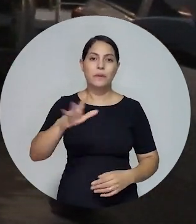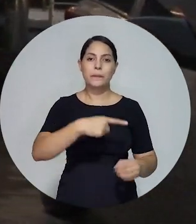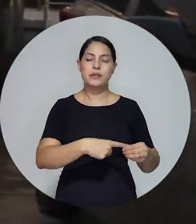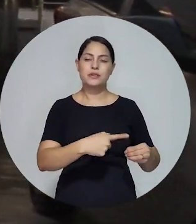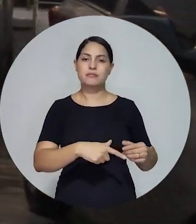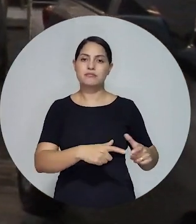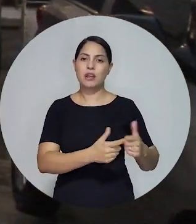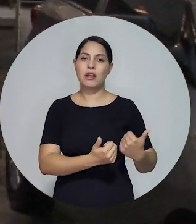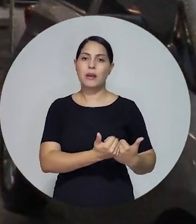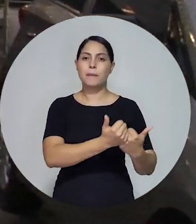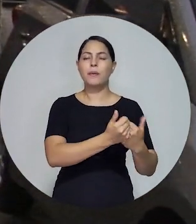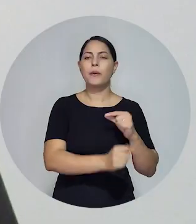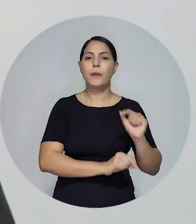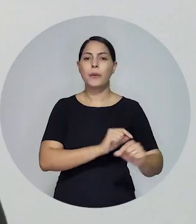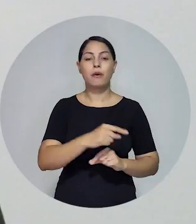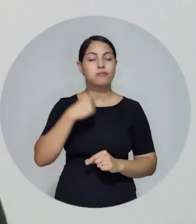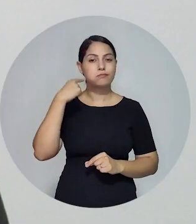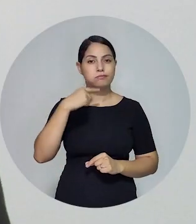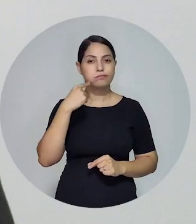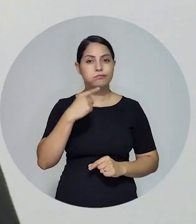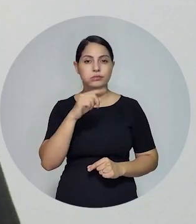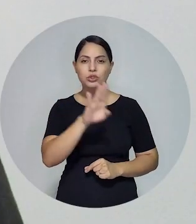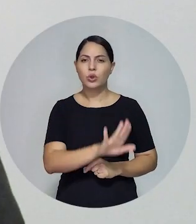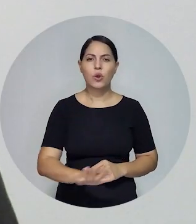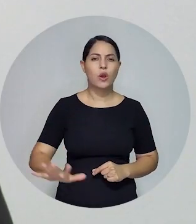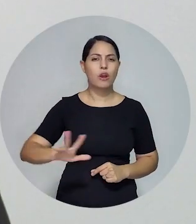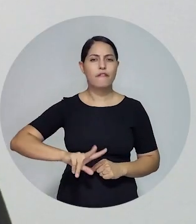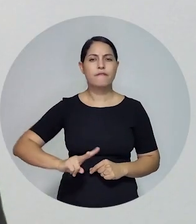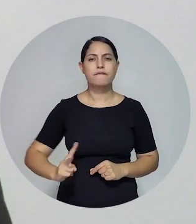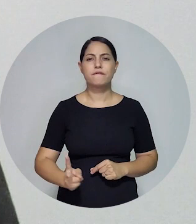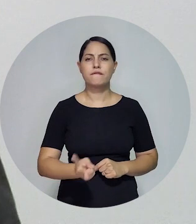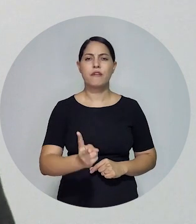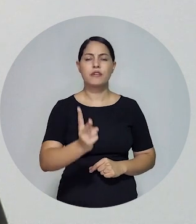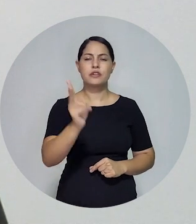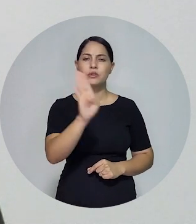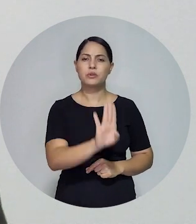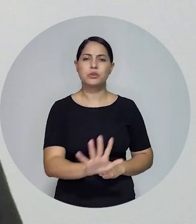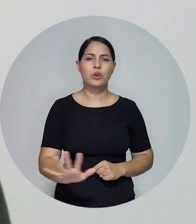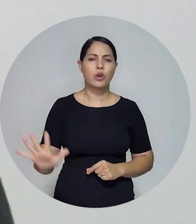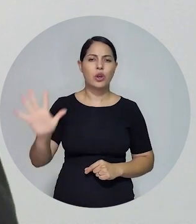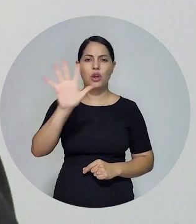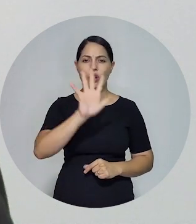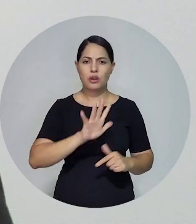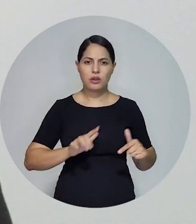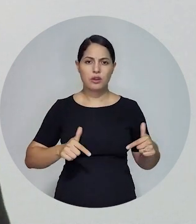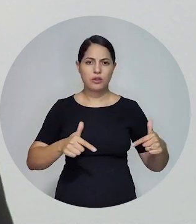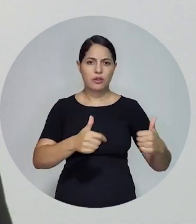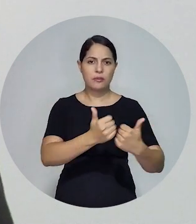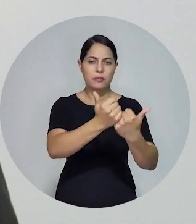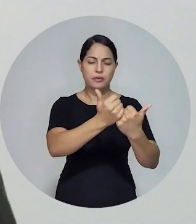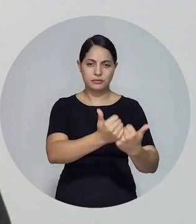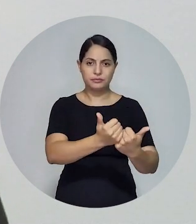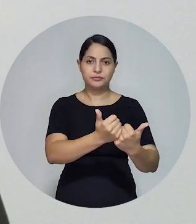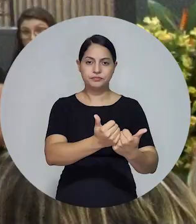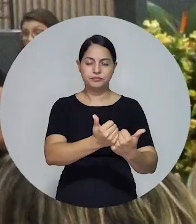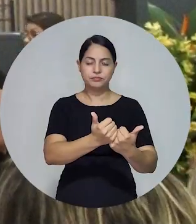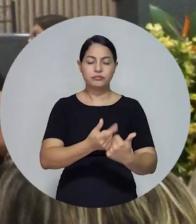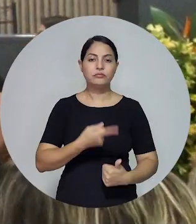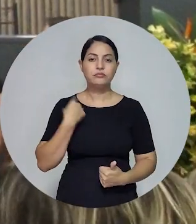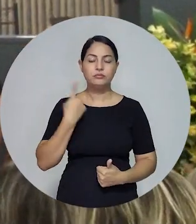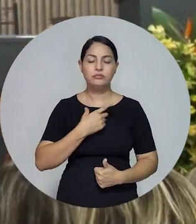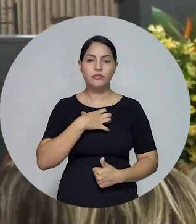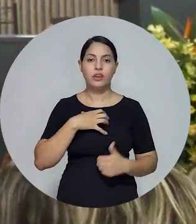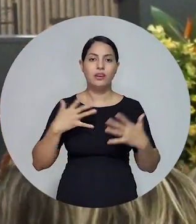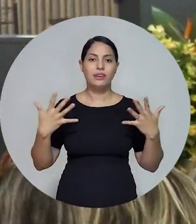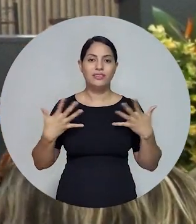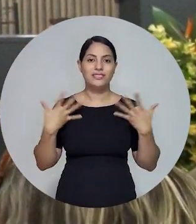do Brasil. O programa de interiorização é a valorização da advocacia em todos os rincões do nosso país. Uma